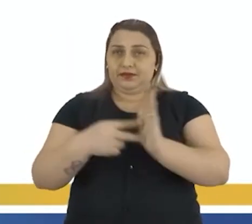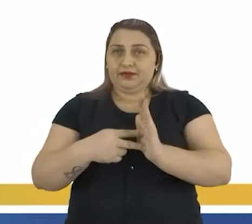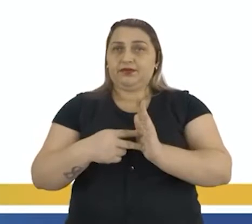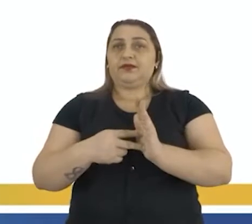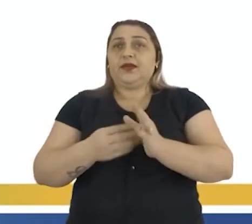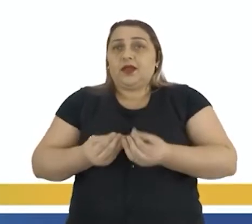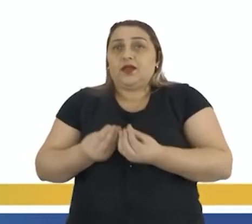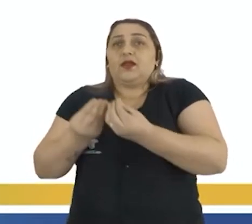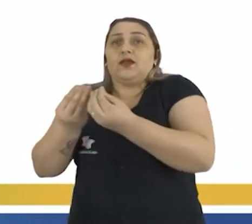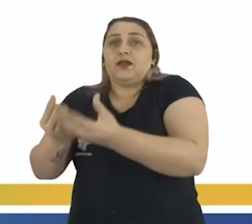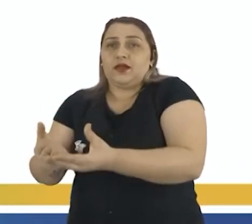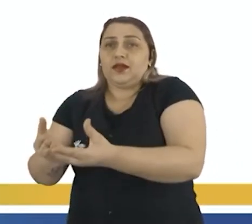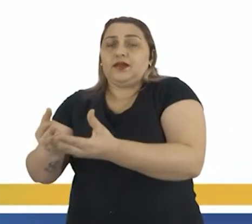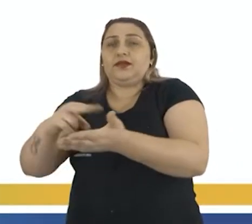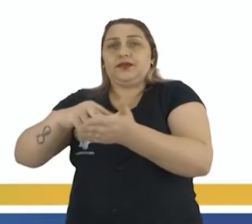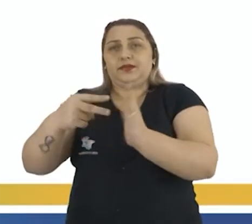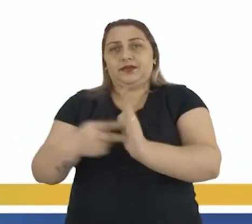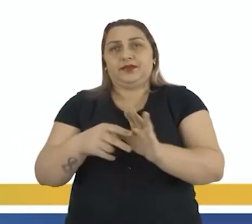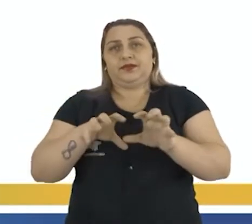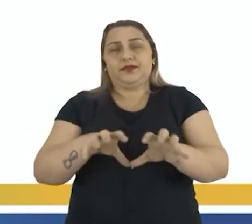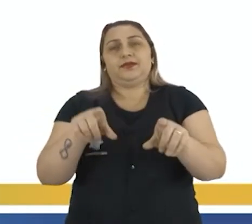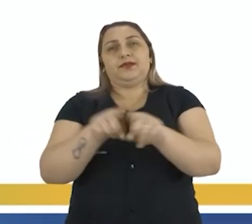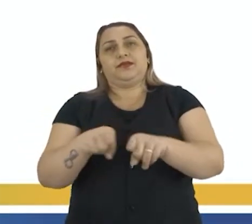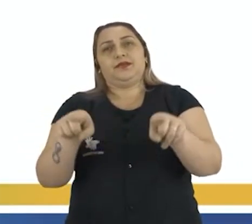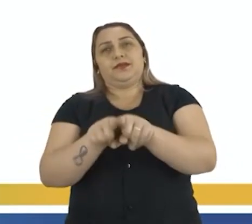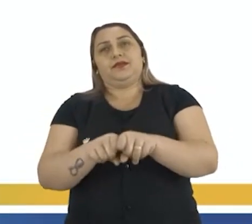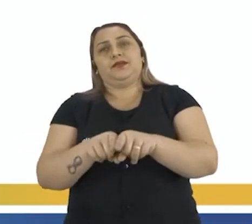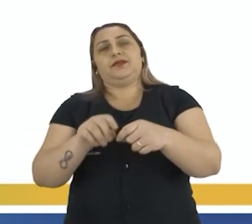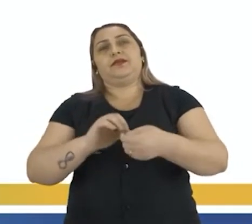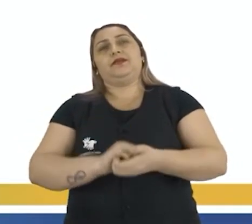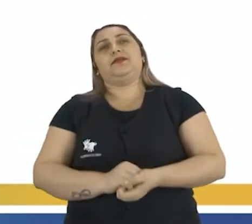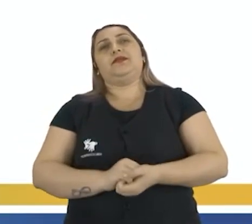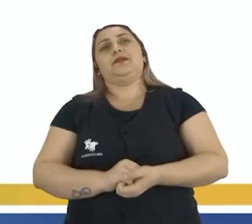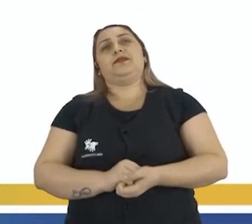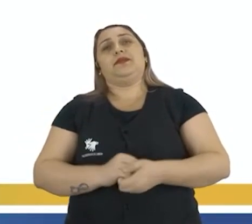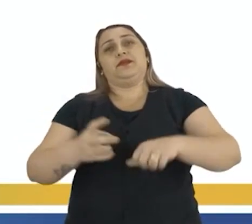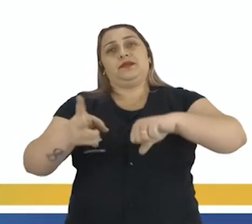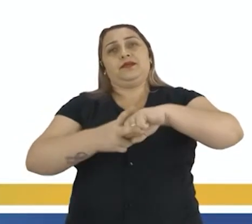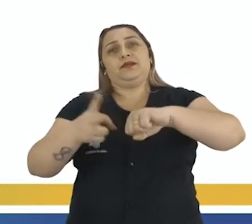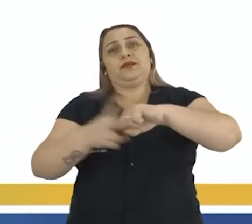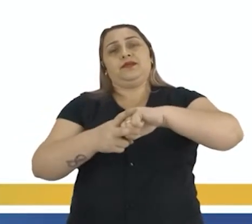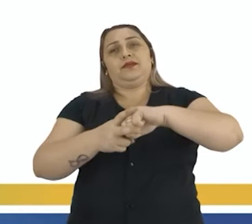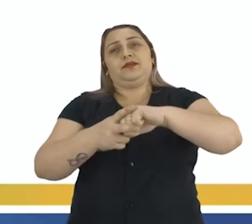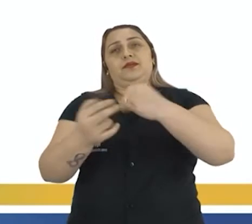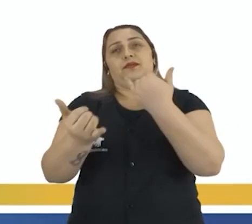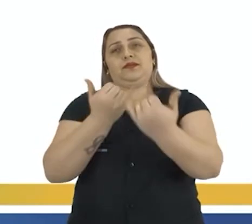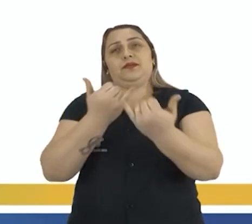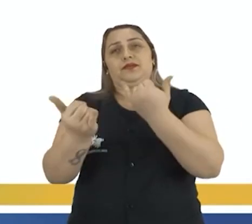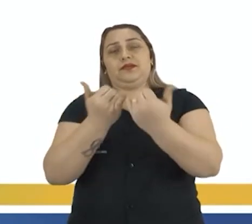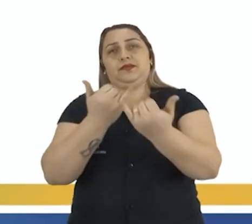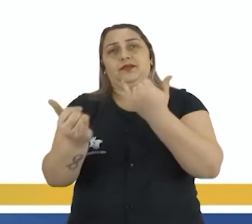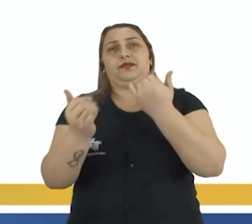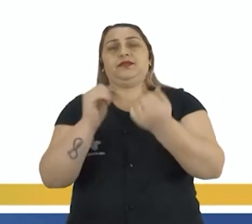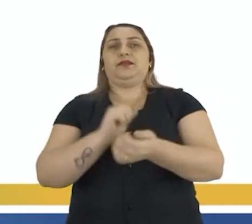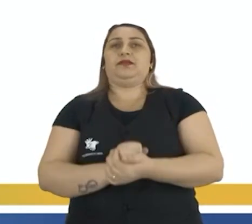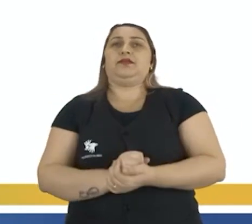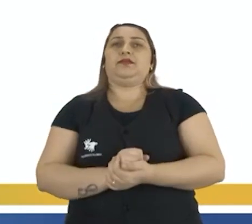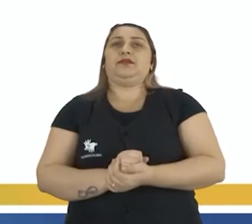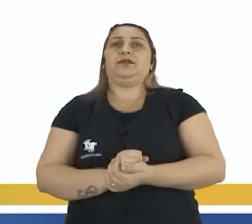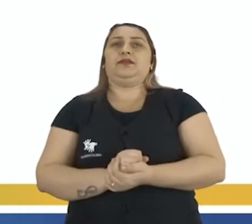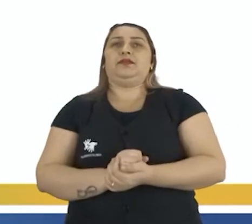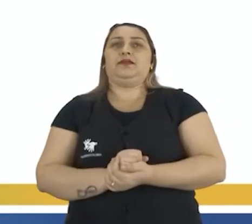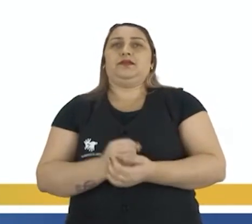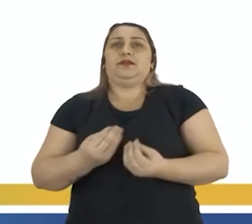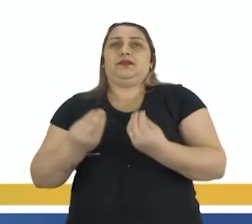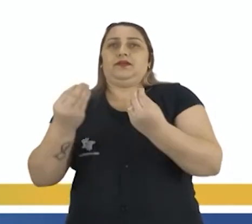eles colocarem. E assim também funciona para os verbos similares, que também pode significar